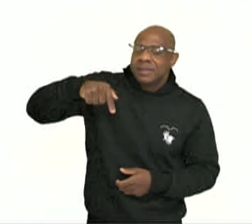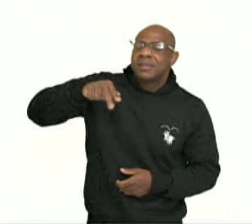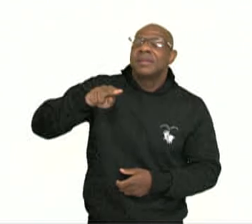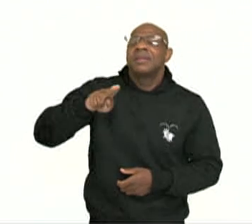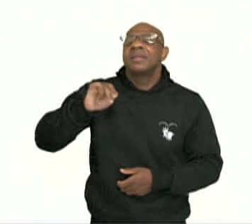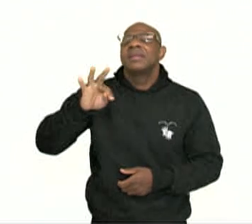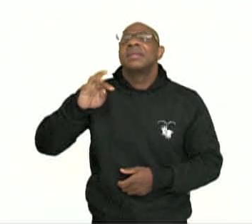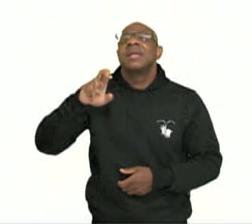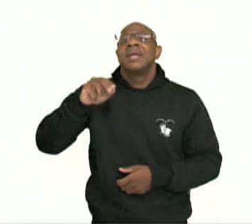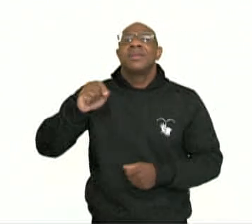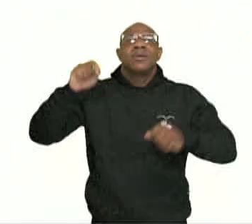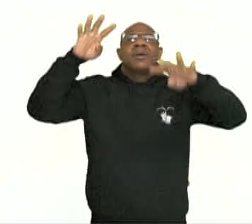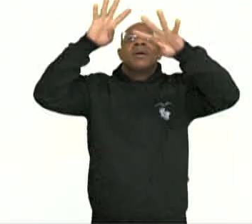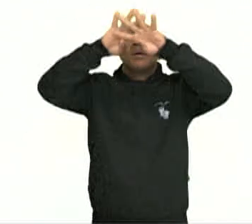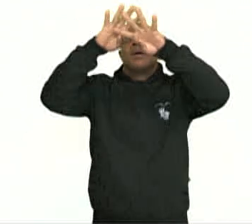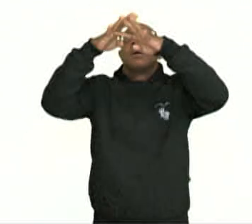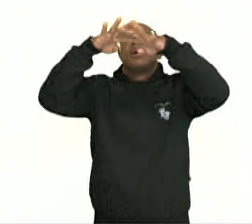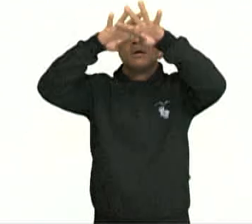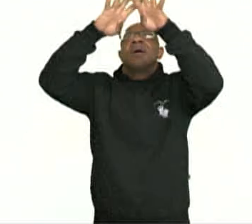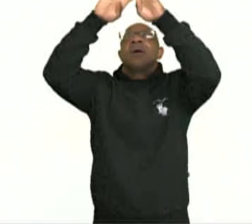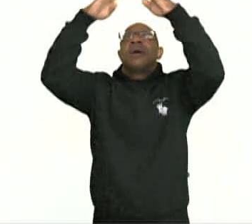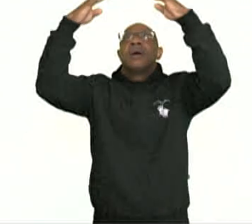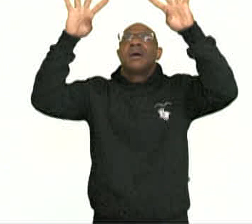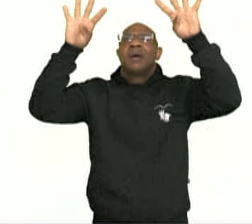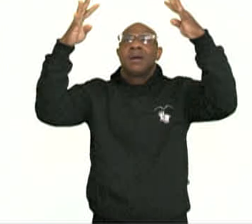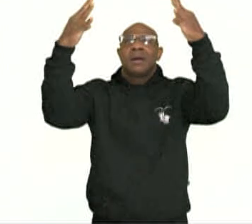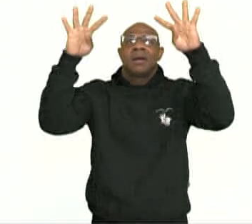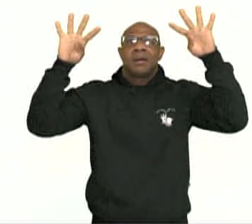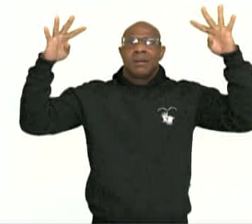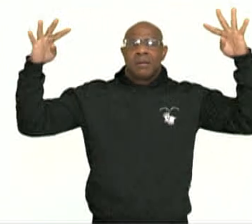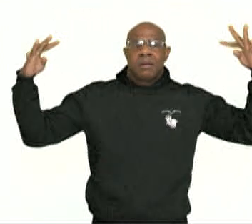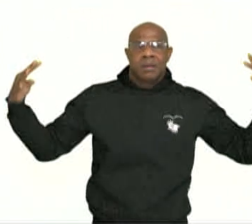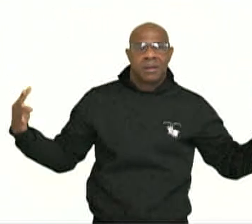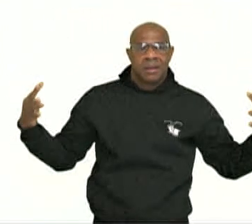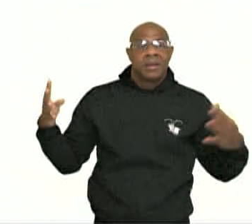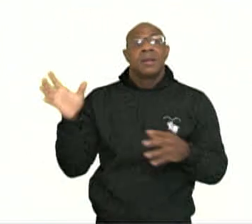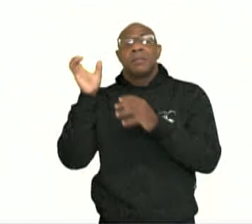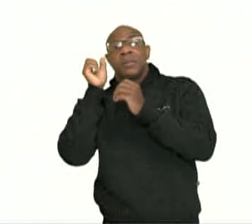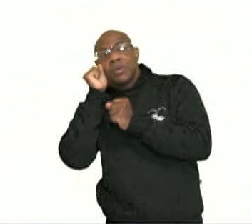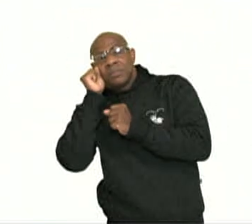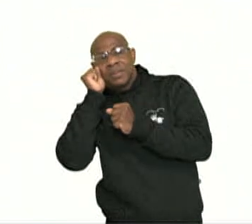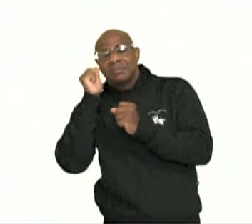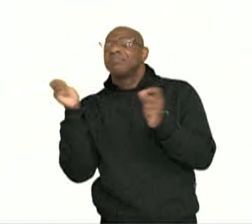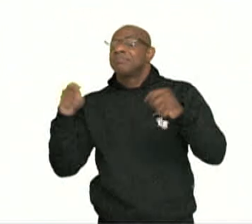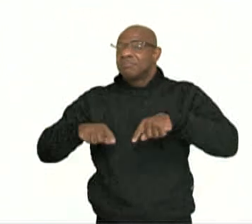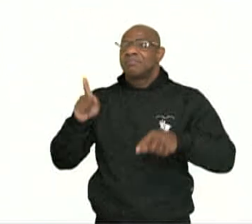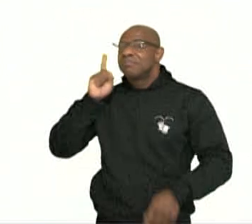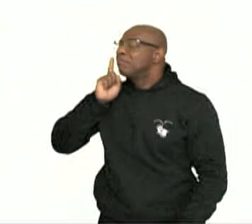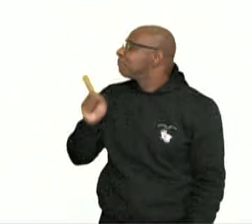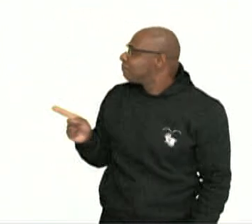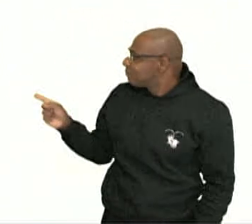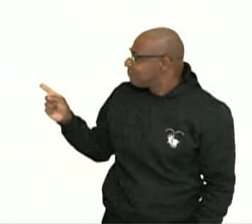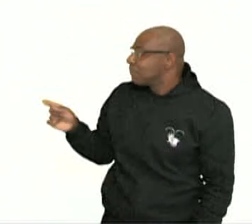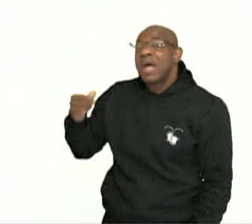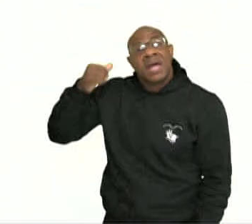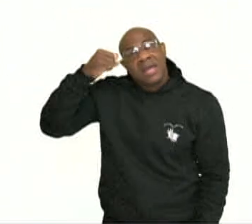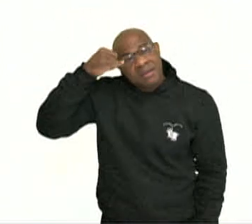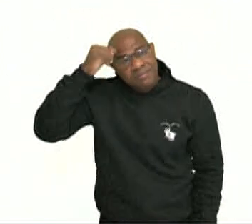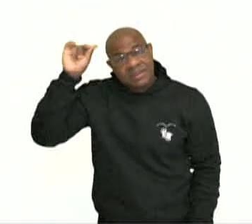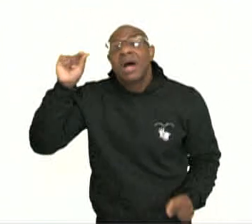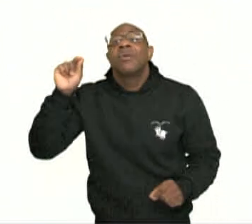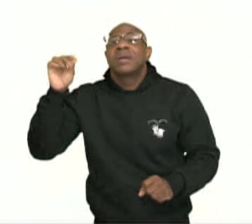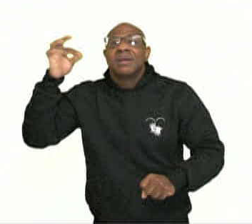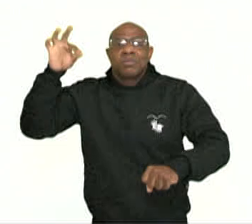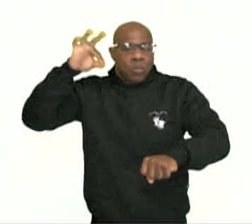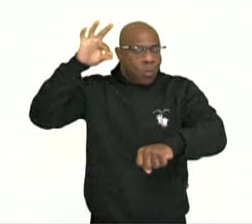são medidas que vão estar contribuindo, vão estar favorecendo, ajudando, então, para que evite a proliferação da doença, para que